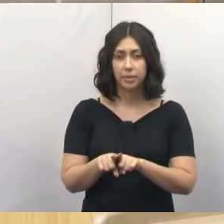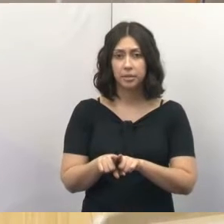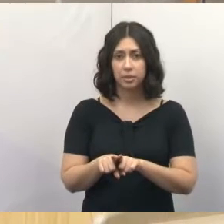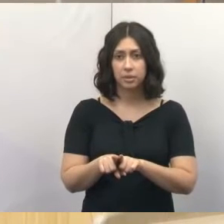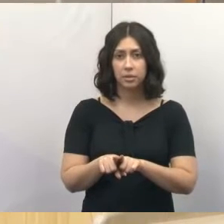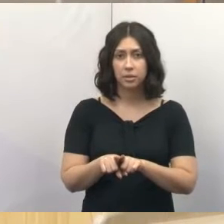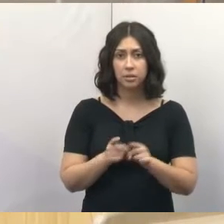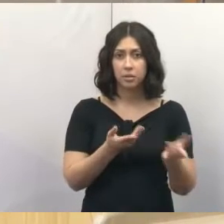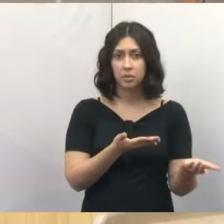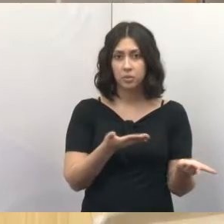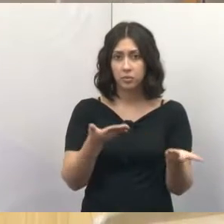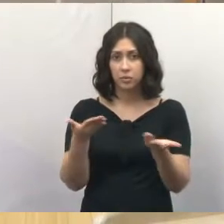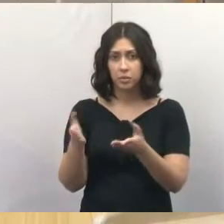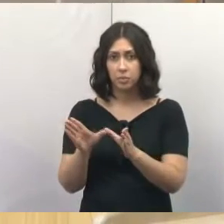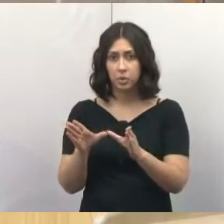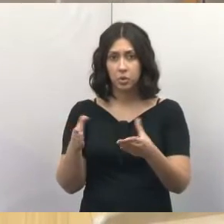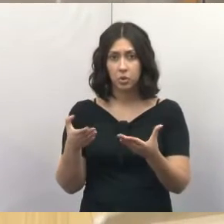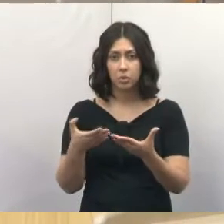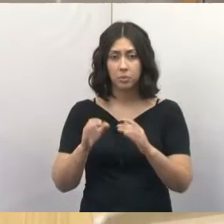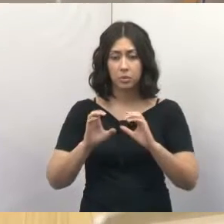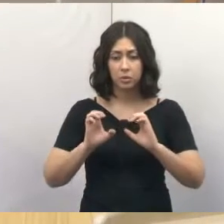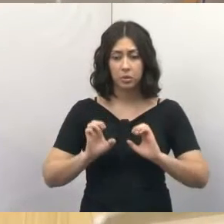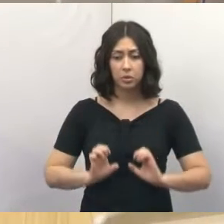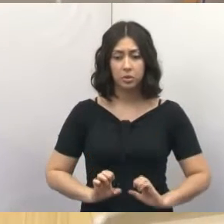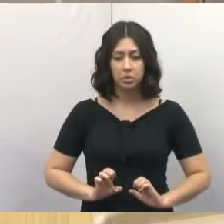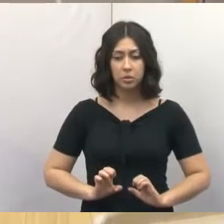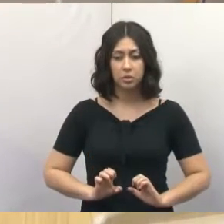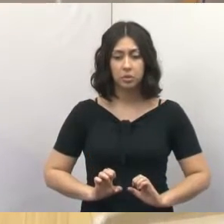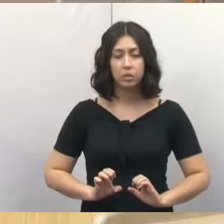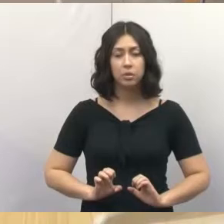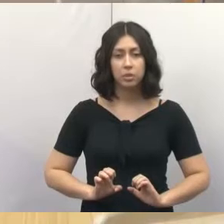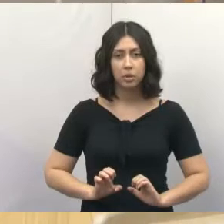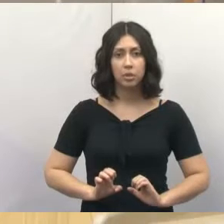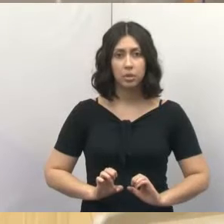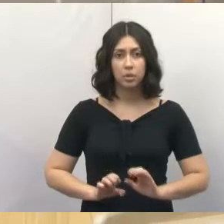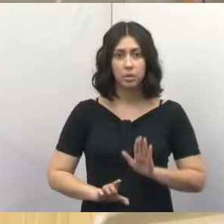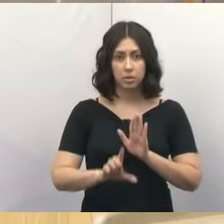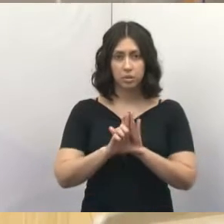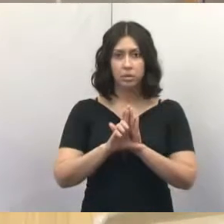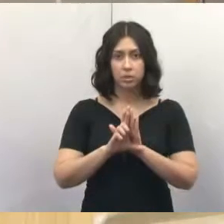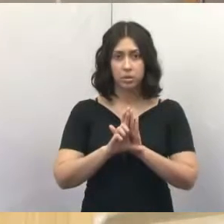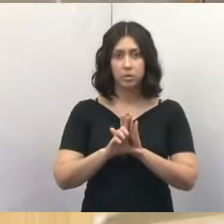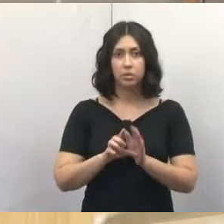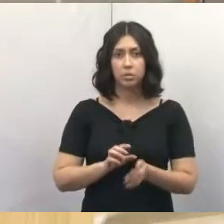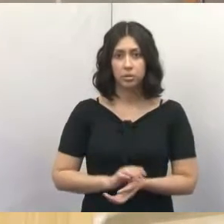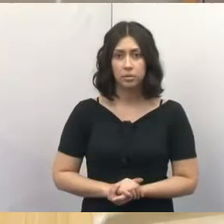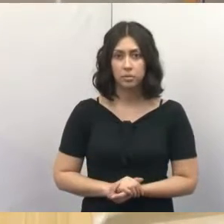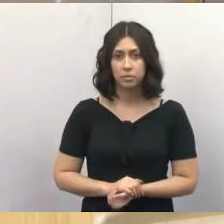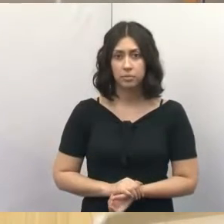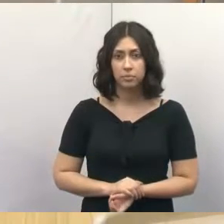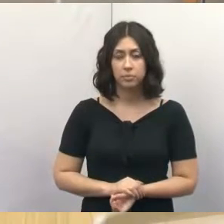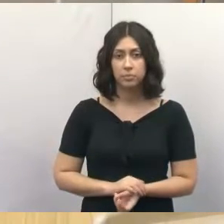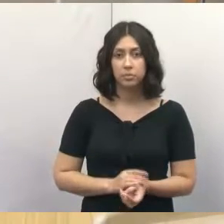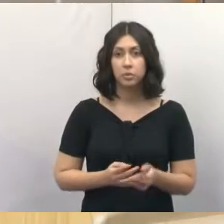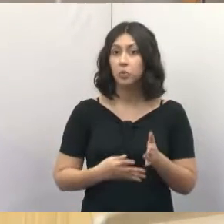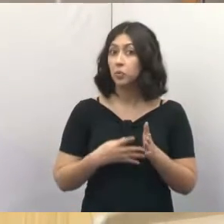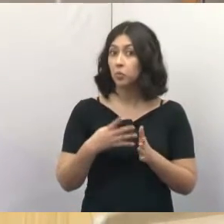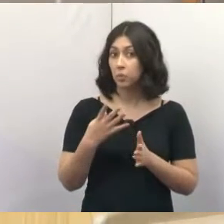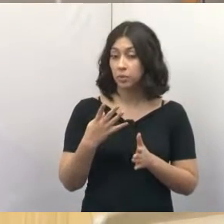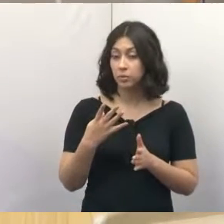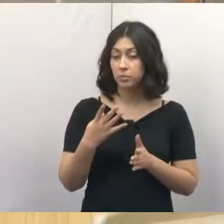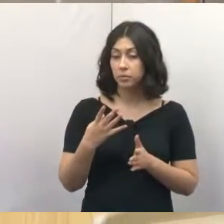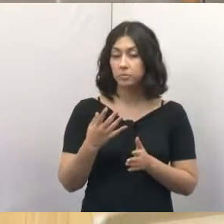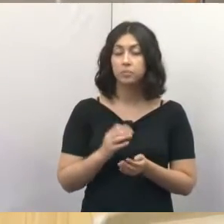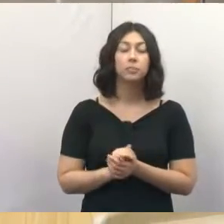ao crivo da Comissão de Ética e Decoro Parlamentar na forma legal vigente. 4. O inciso 4º